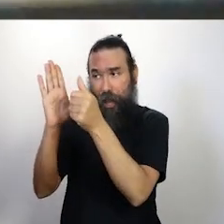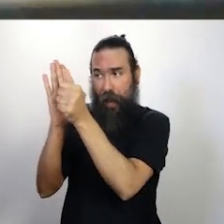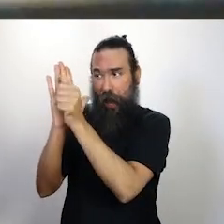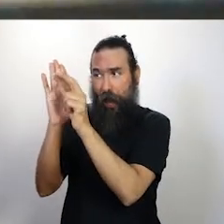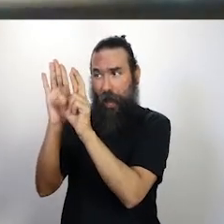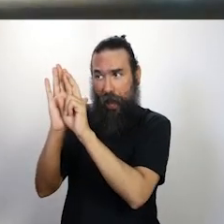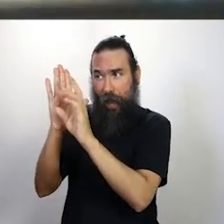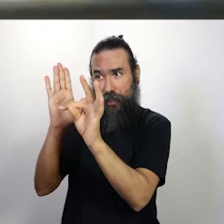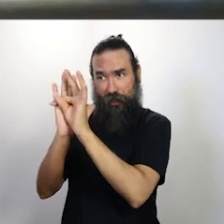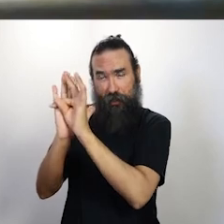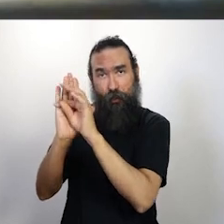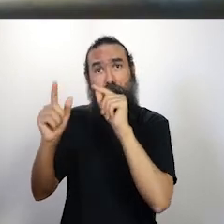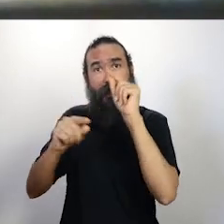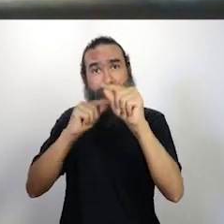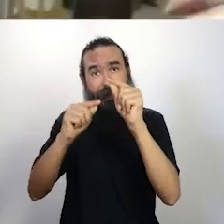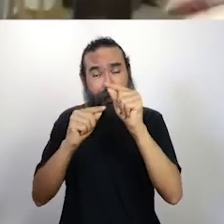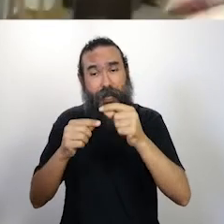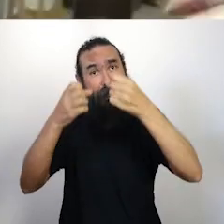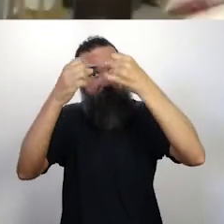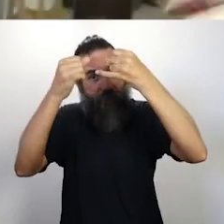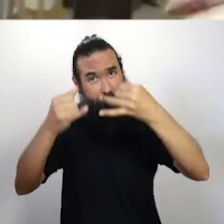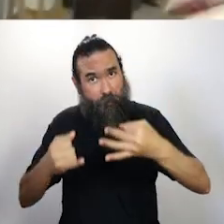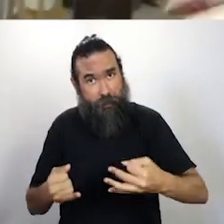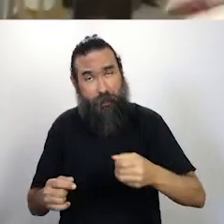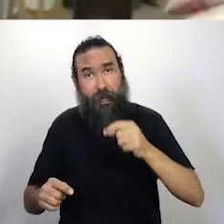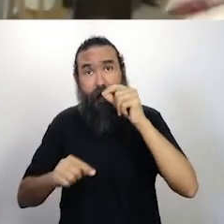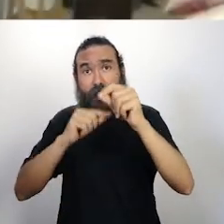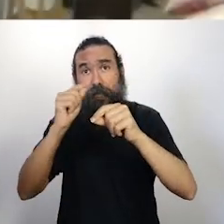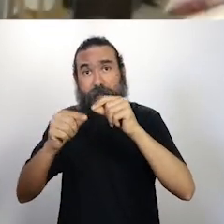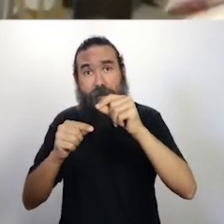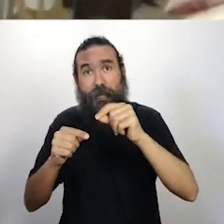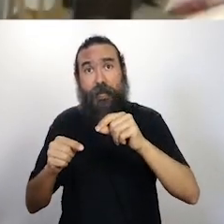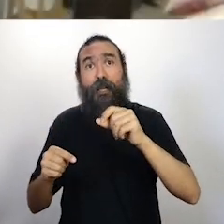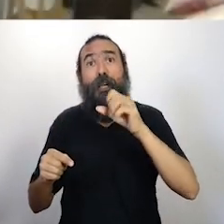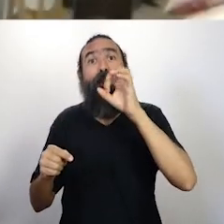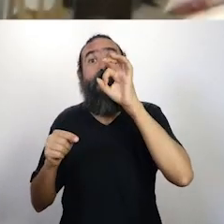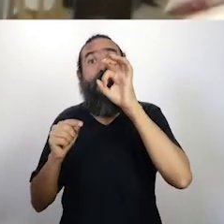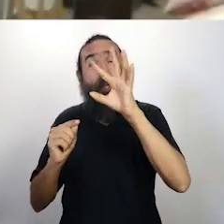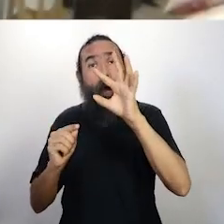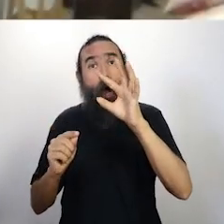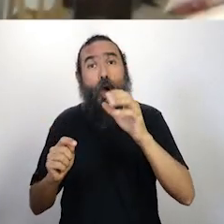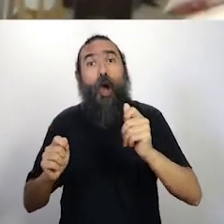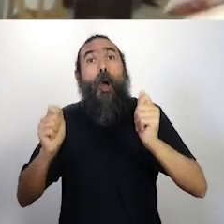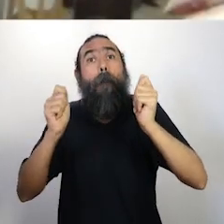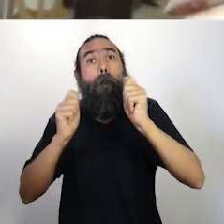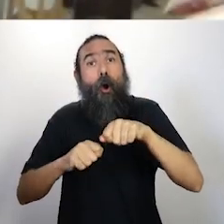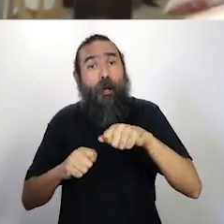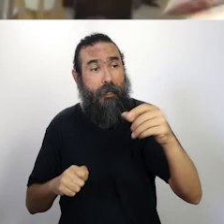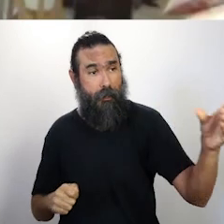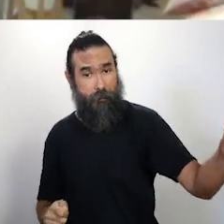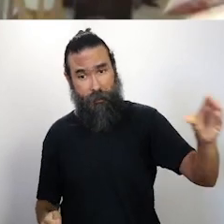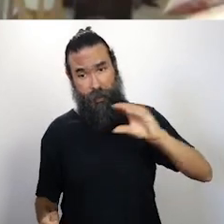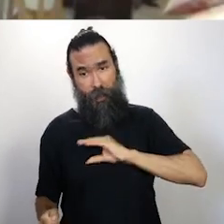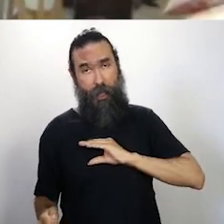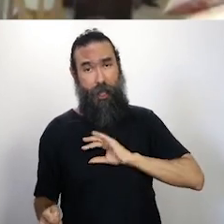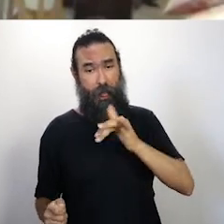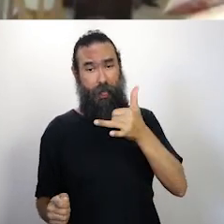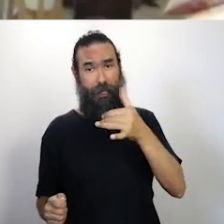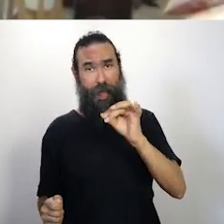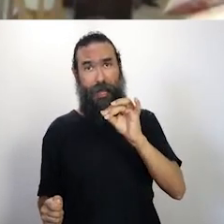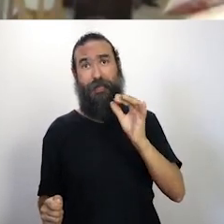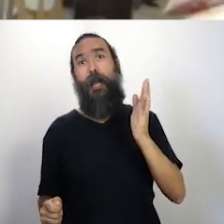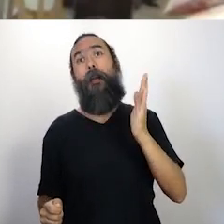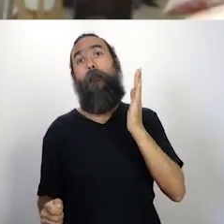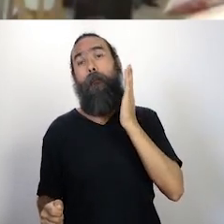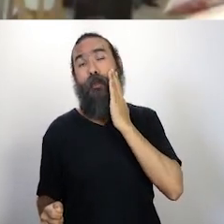sobre os espaços a gente poderia ganhar apenas 10 mil não poderia passar ou o município pode sim